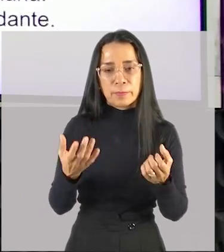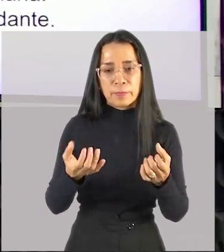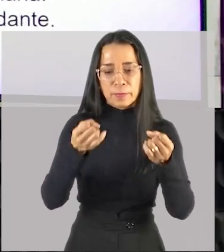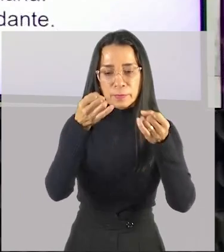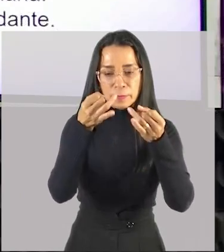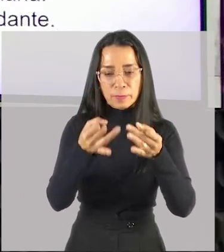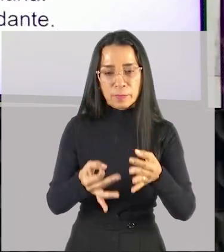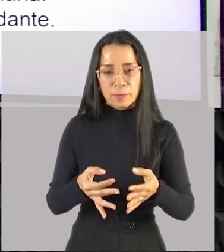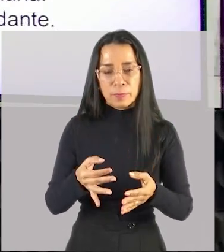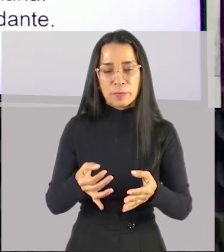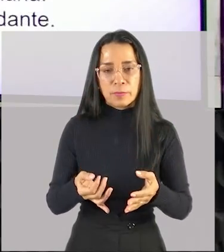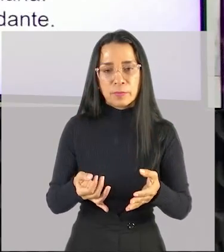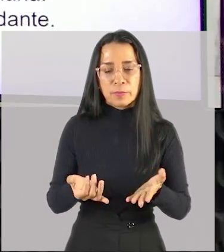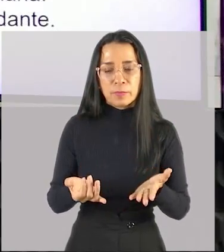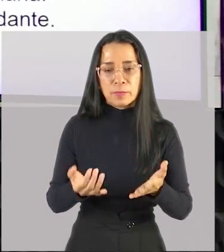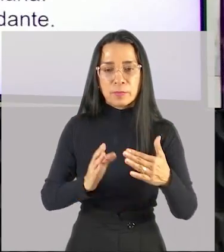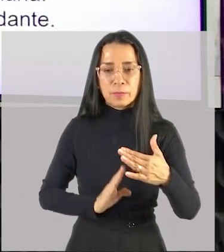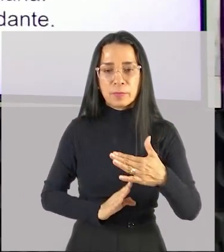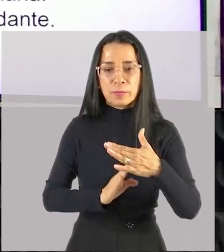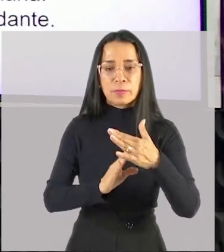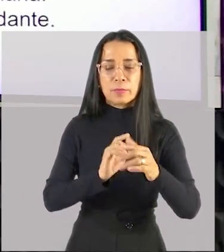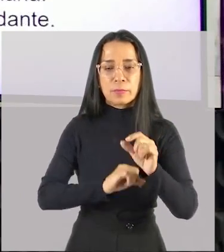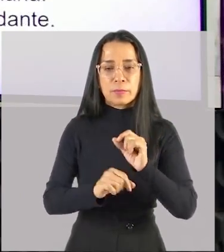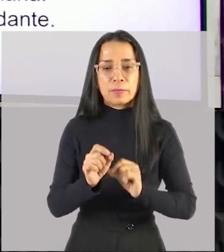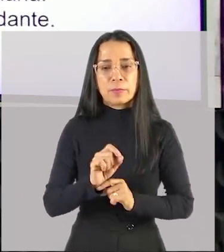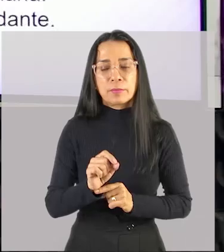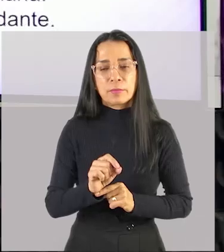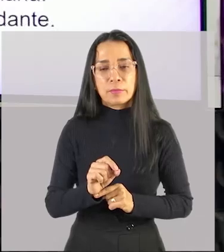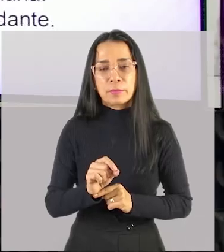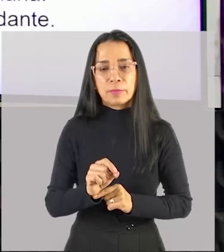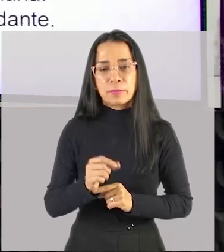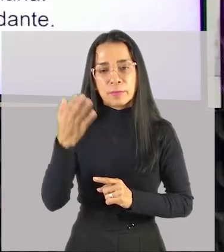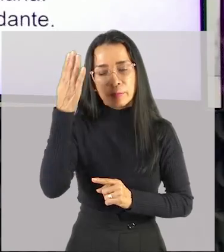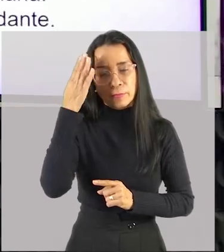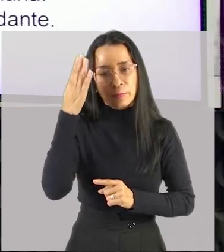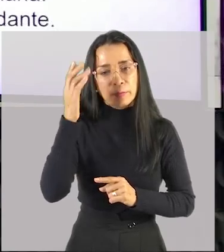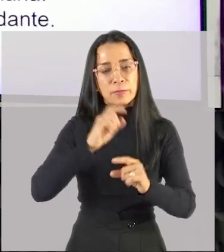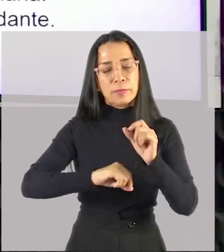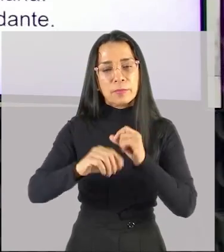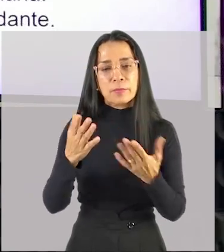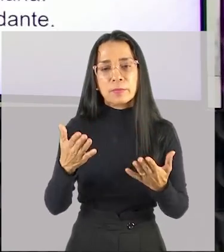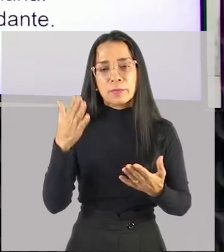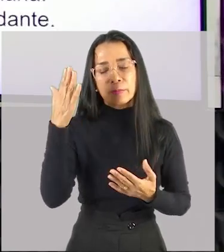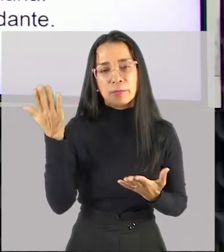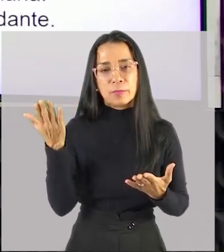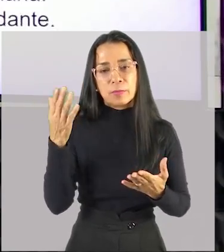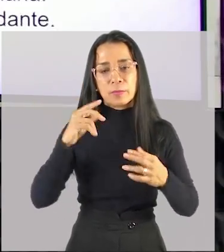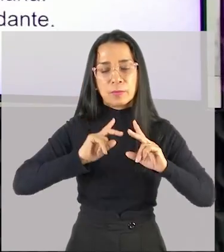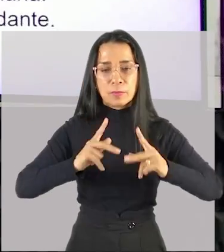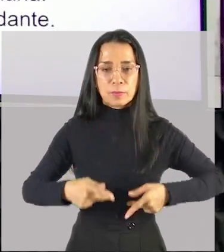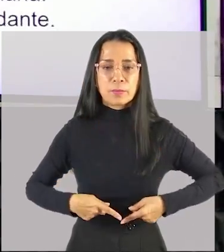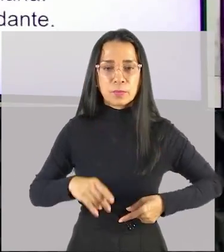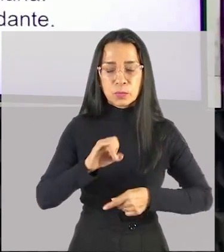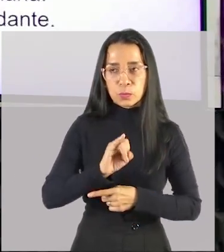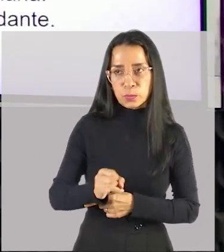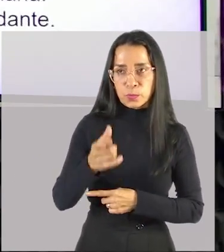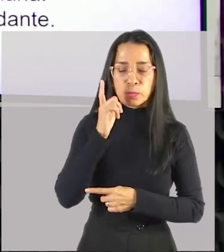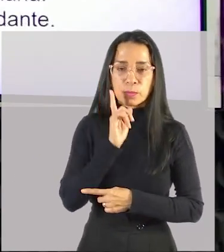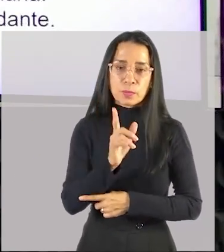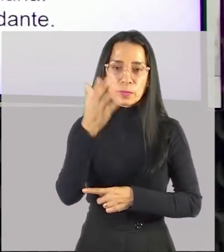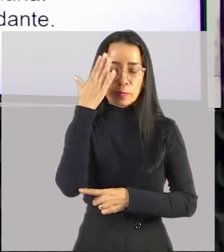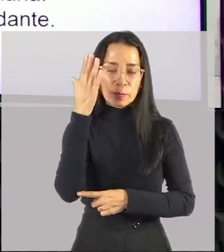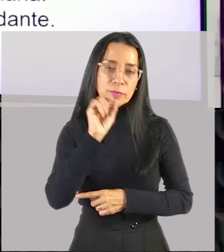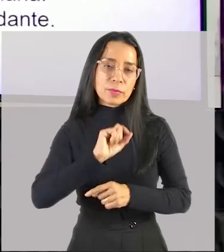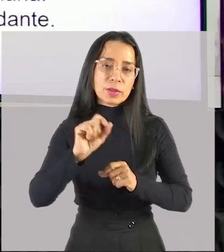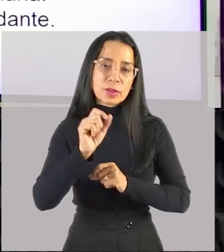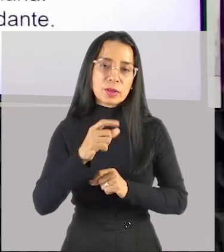foi formulada justamente pela limitação dessa compreensão humana. A gente só consegue compreender aquilo que está